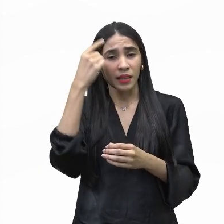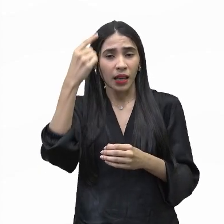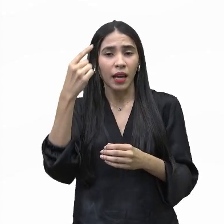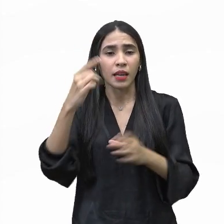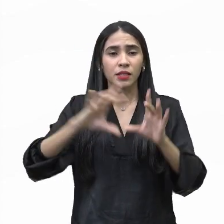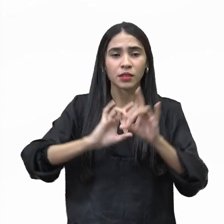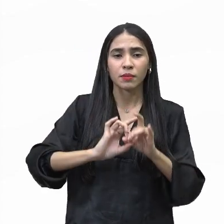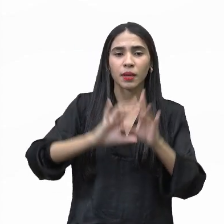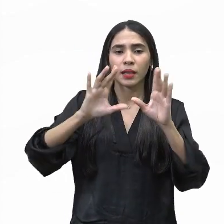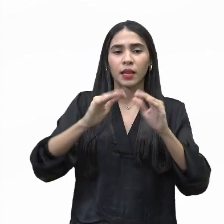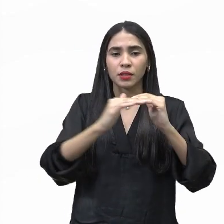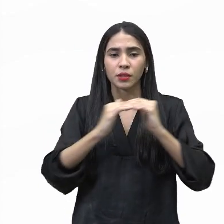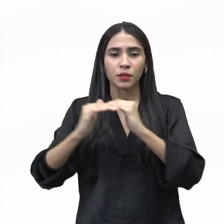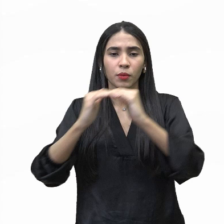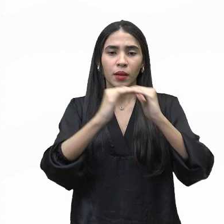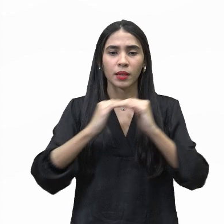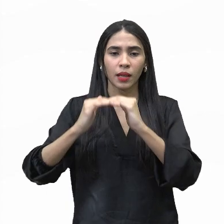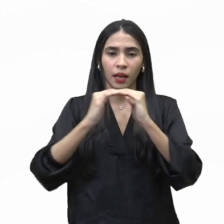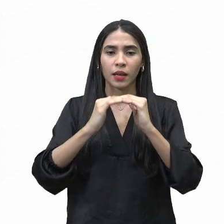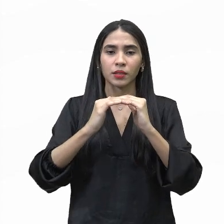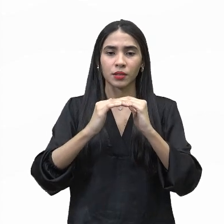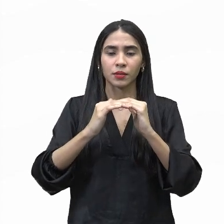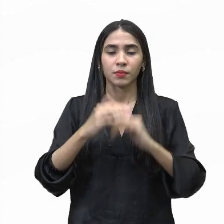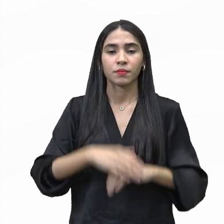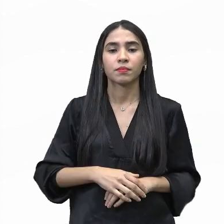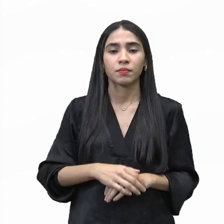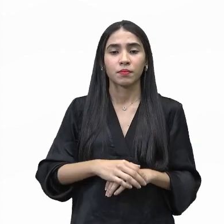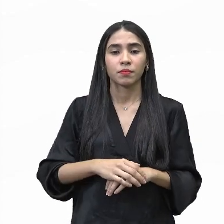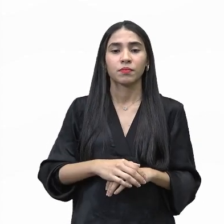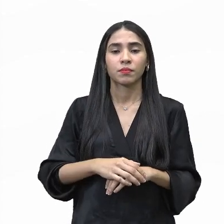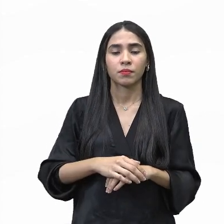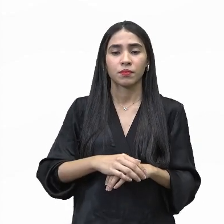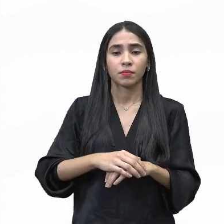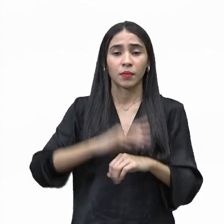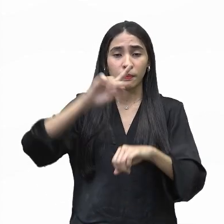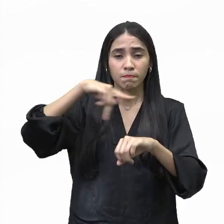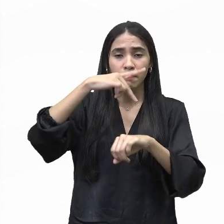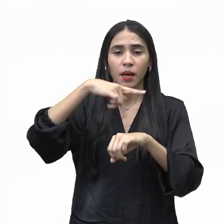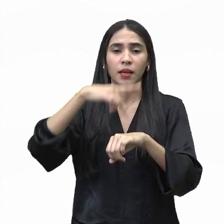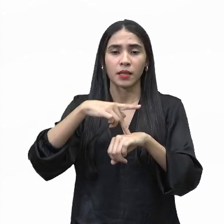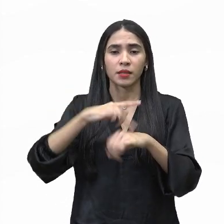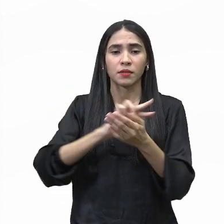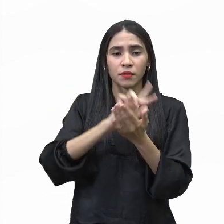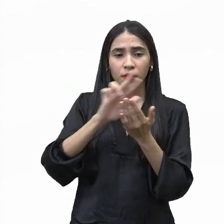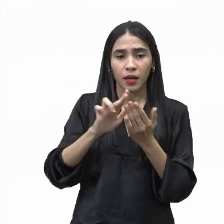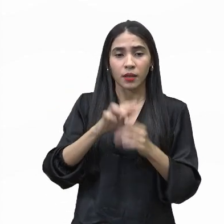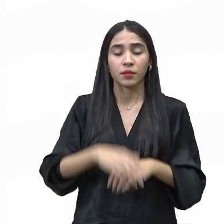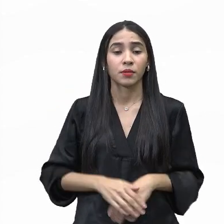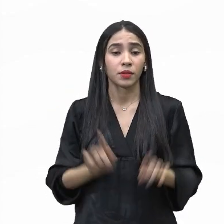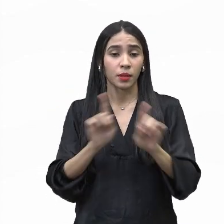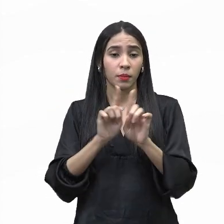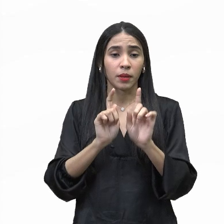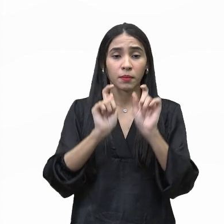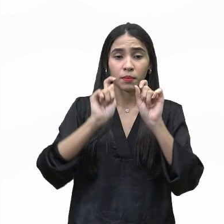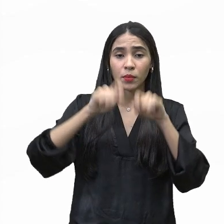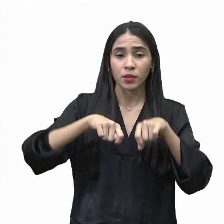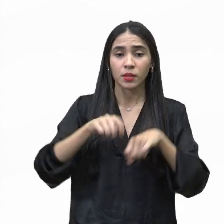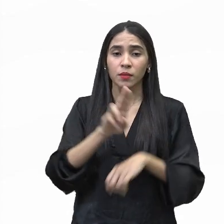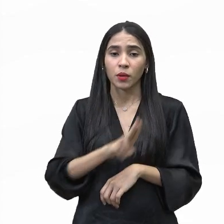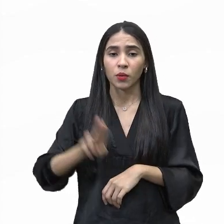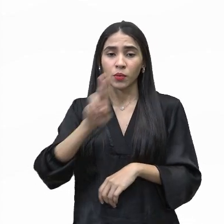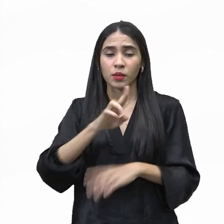de liberdade, igualdade e fraternidade em plano internacional. Também é possível fazer o